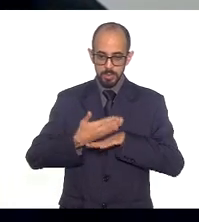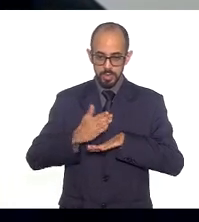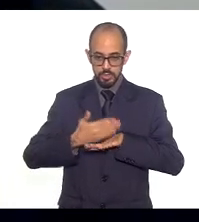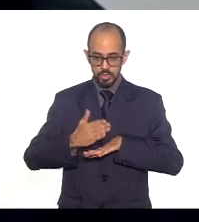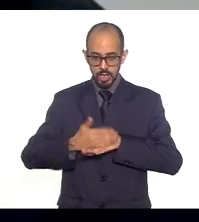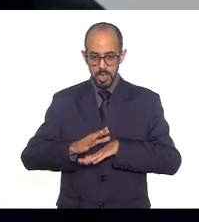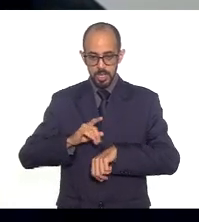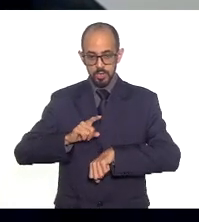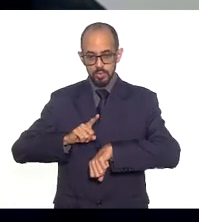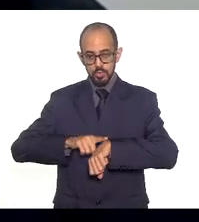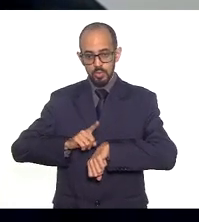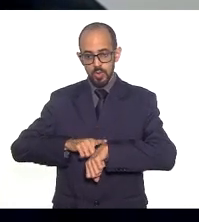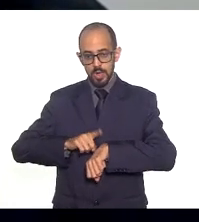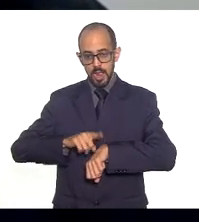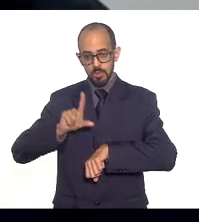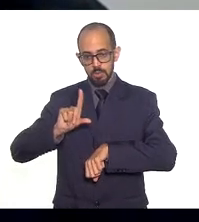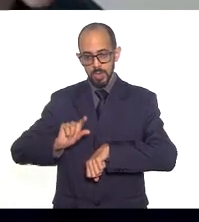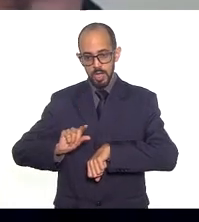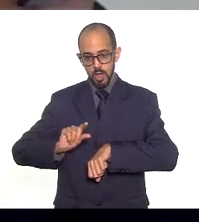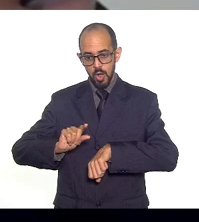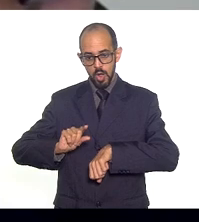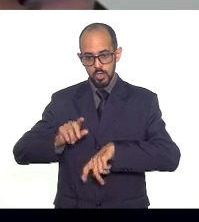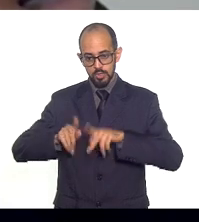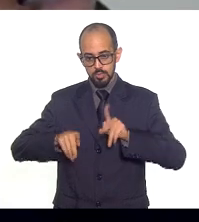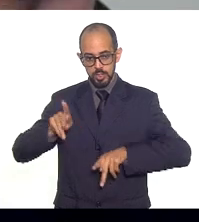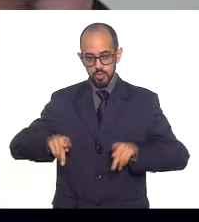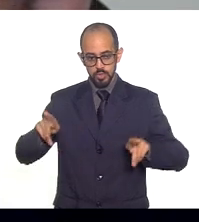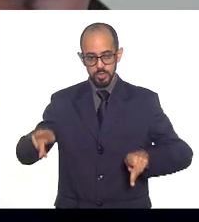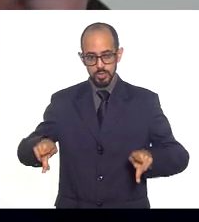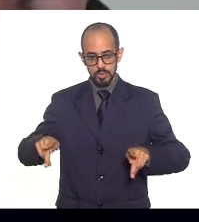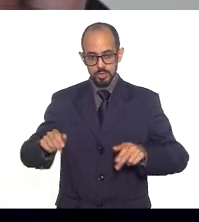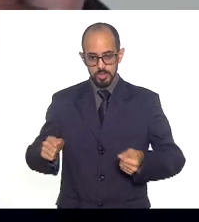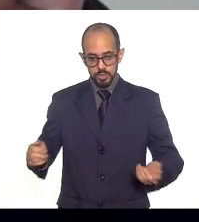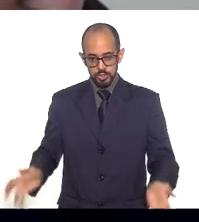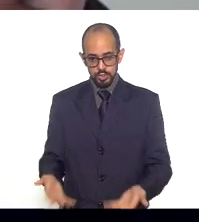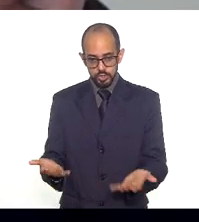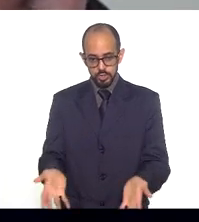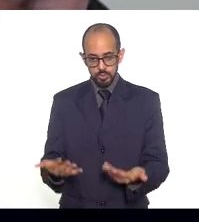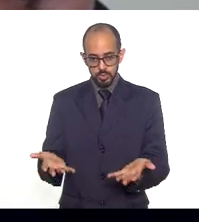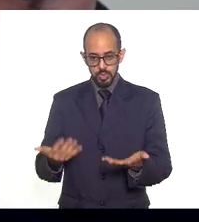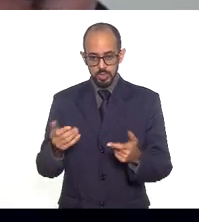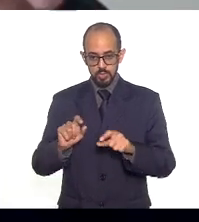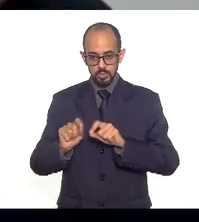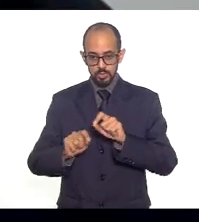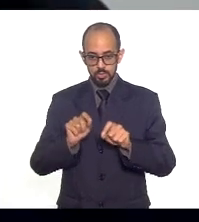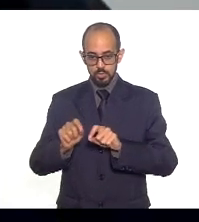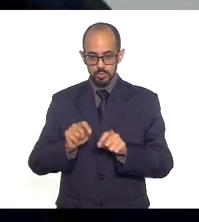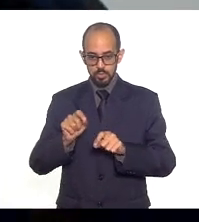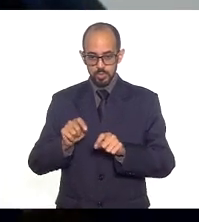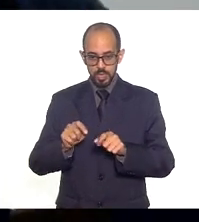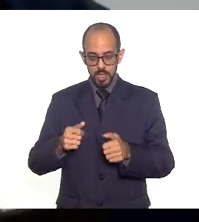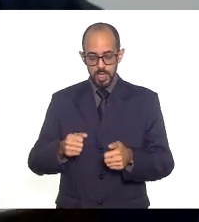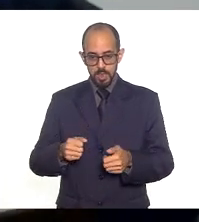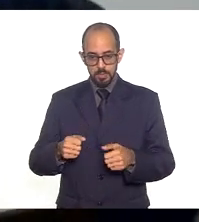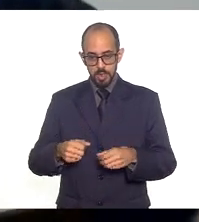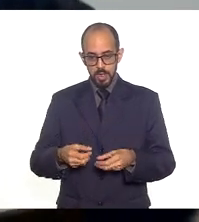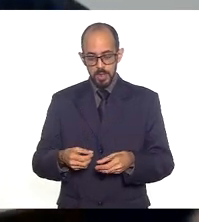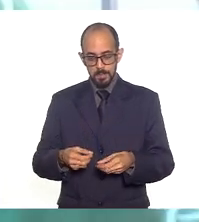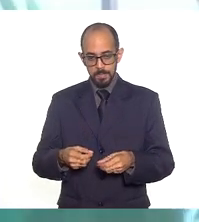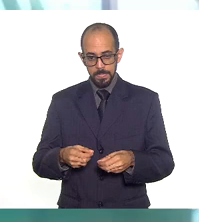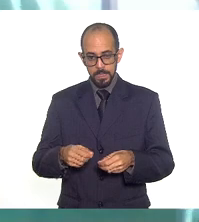horários de menor fluxo de pessoas, não é? Estimulando melhor distribuição de passageiros ao longo do dia. Então, Luiz